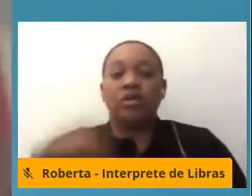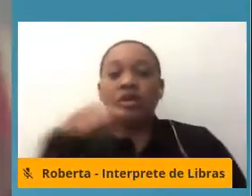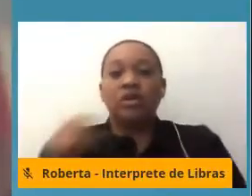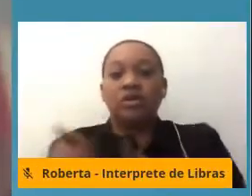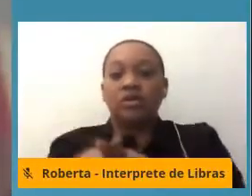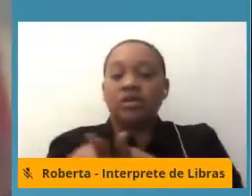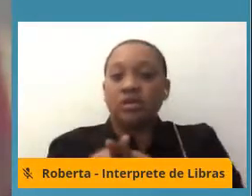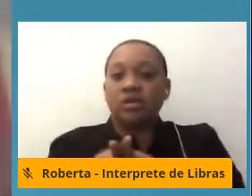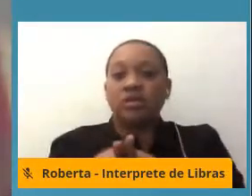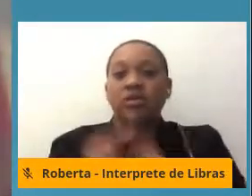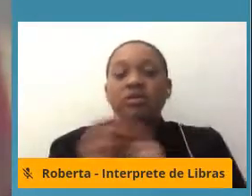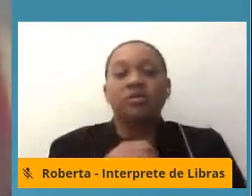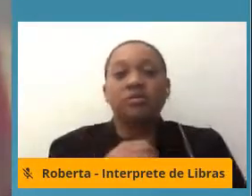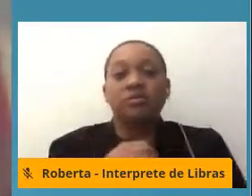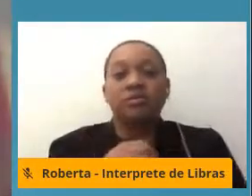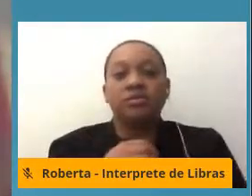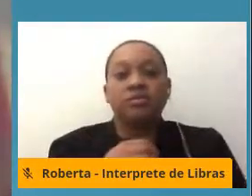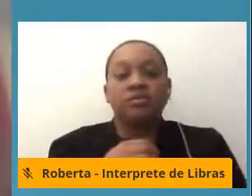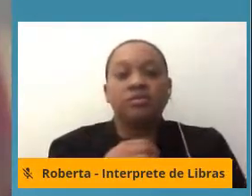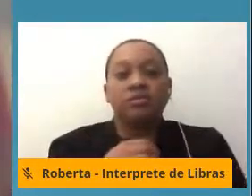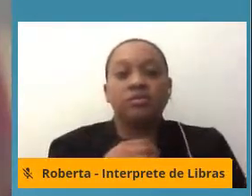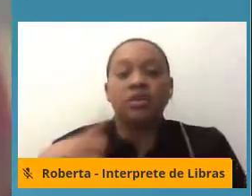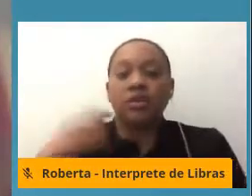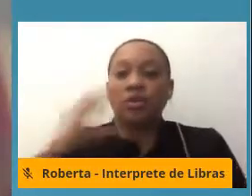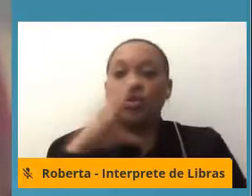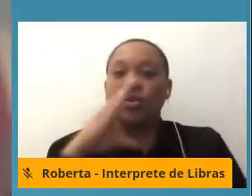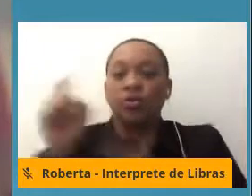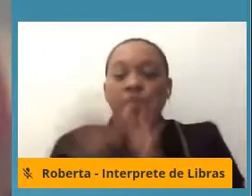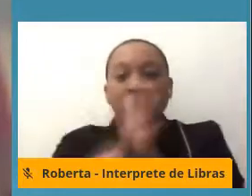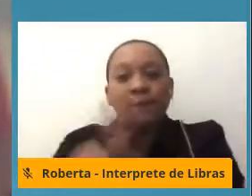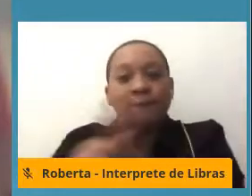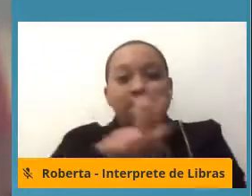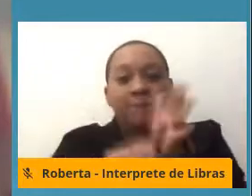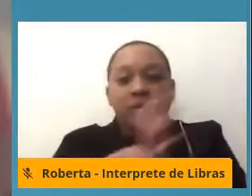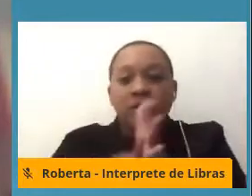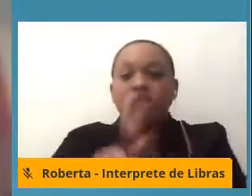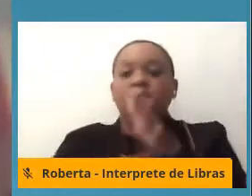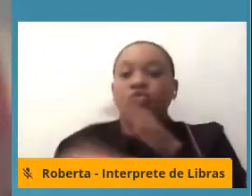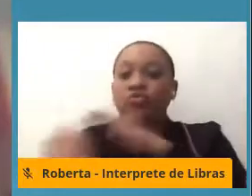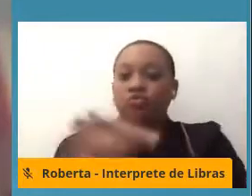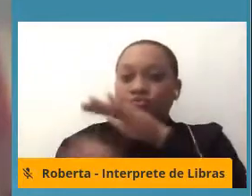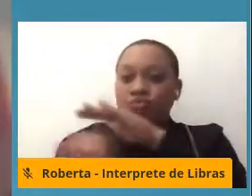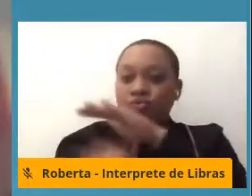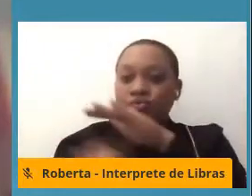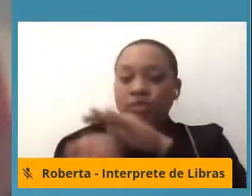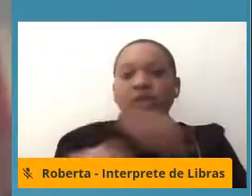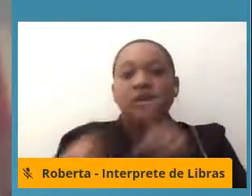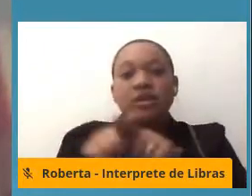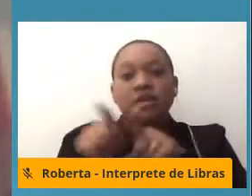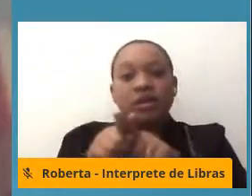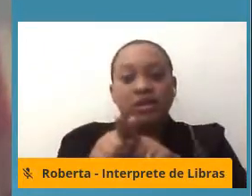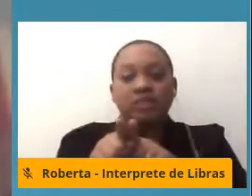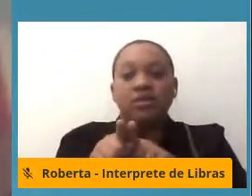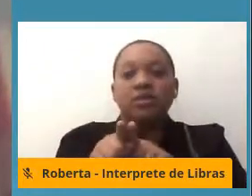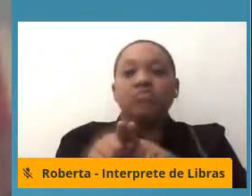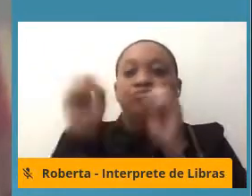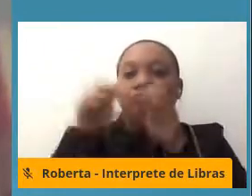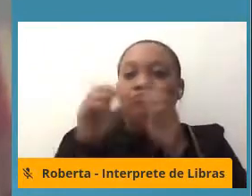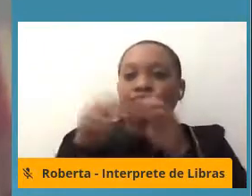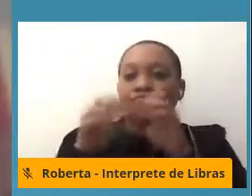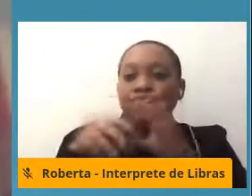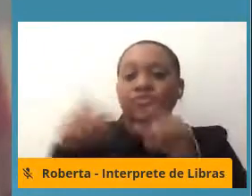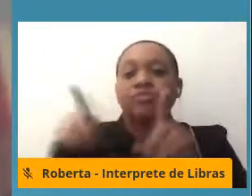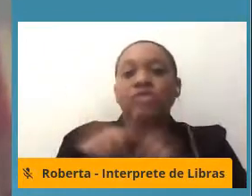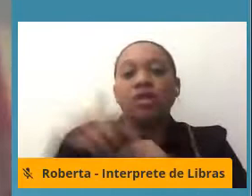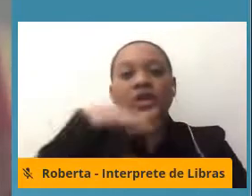titular do Centro Universitário SESMAC, onde é coordenador de pesquisa institucional e de especialização lato sensu. Doutor e